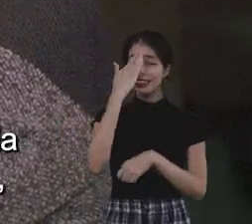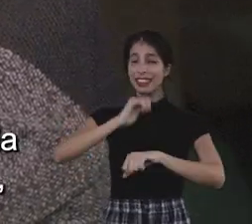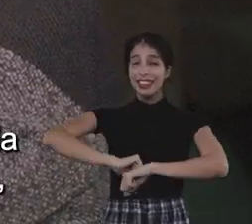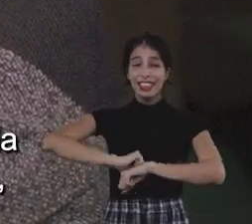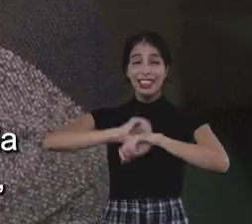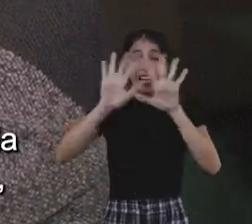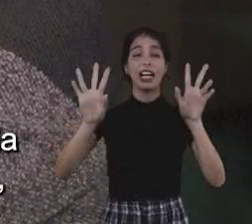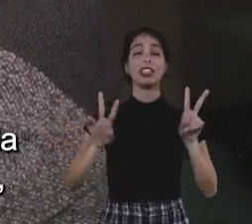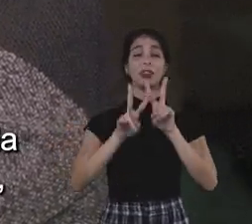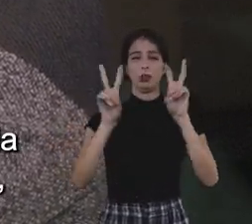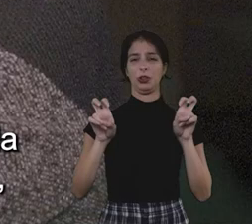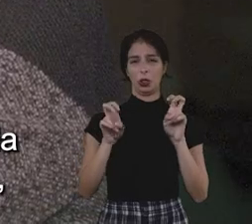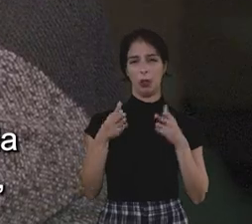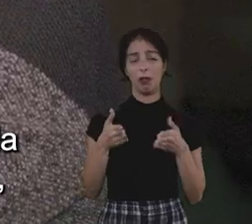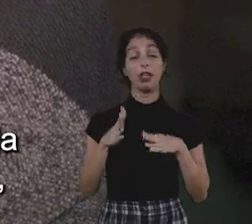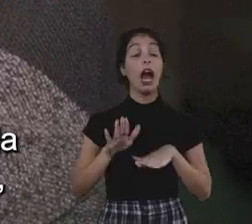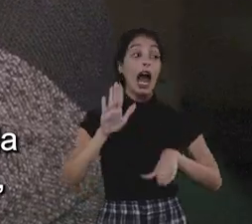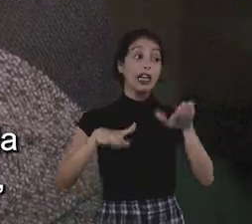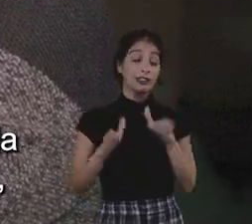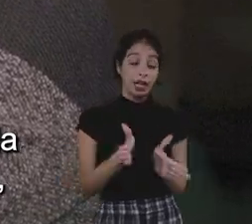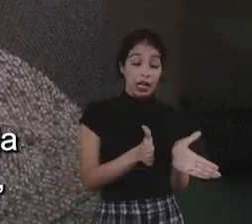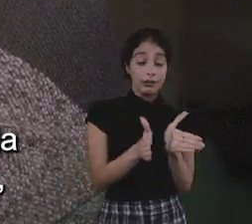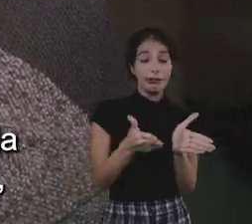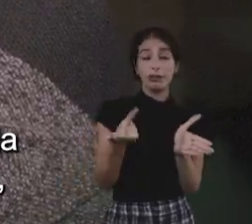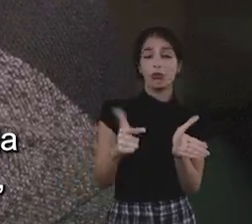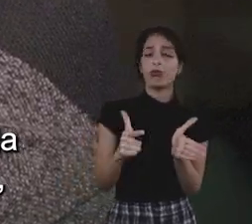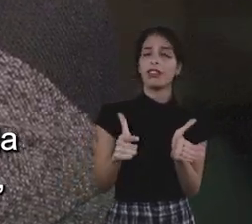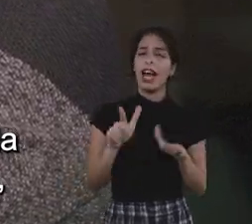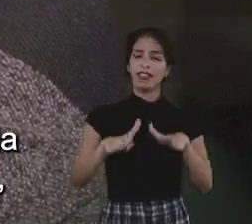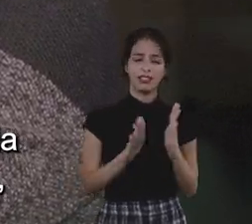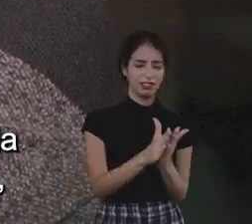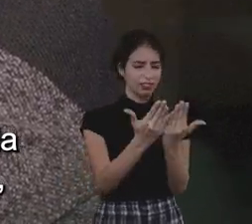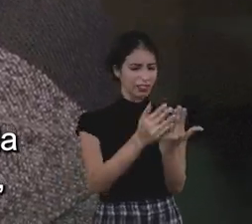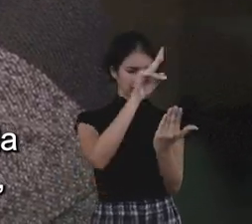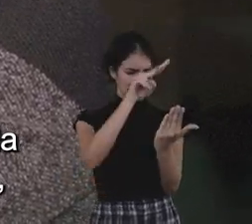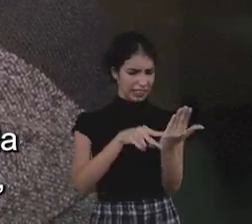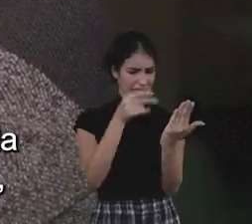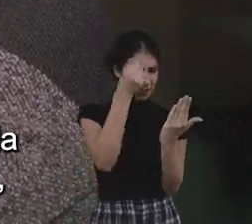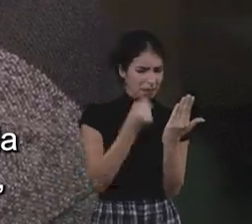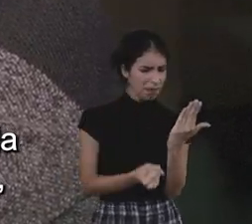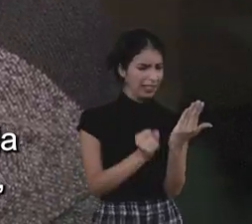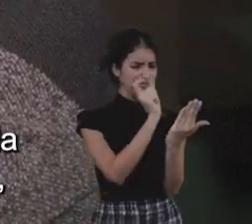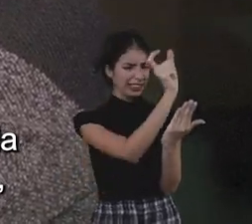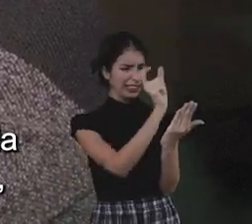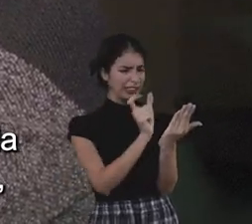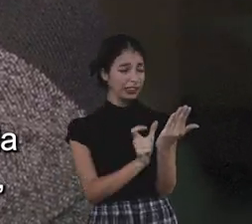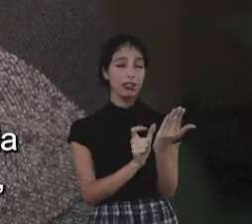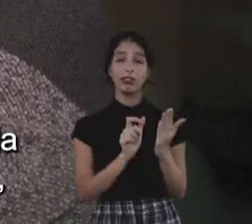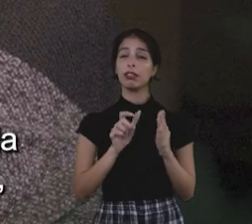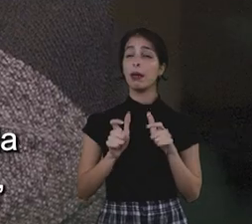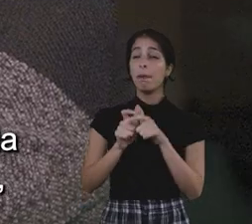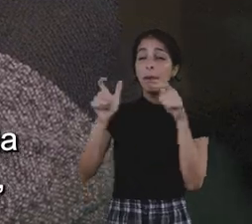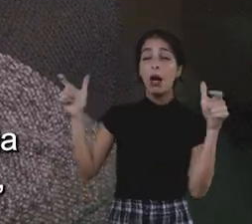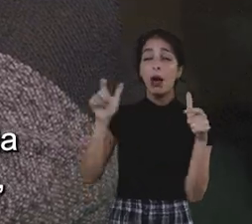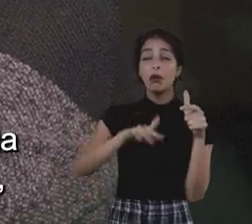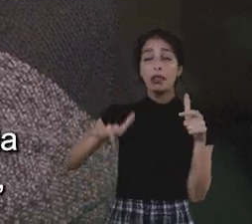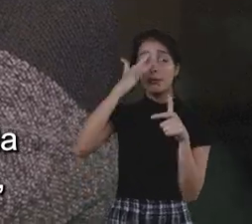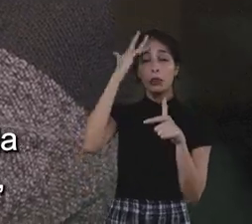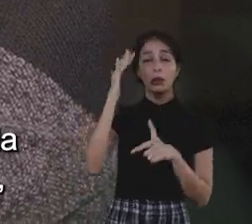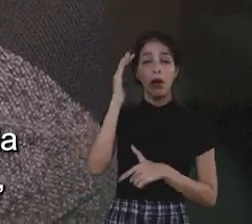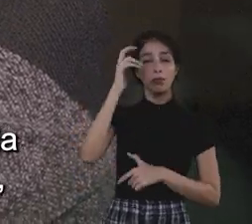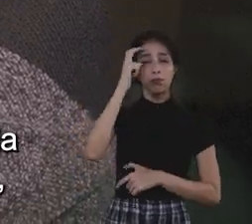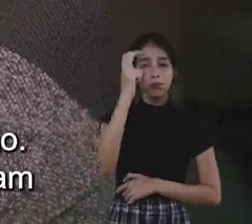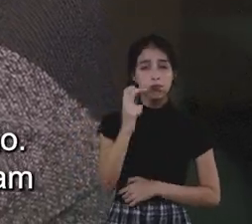travada e ada pela linguagem pela falta de acesso né pela pelo acesso elitista